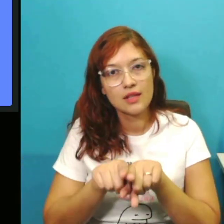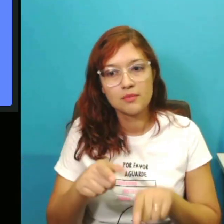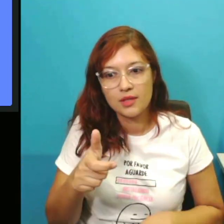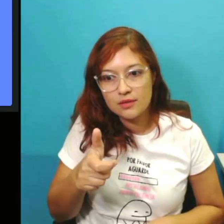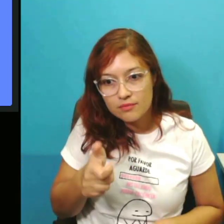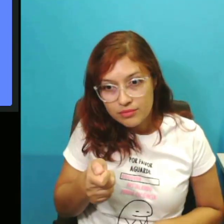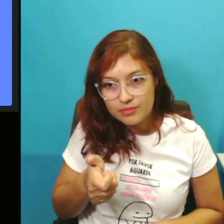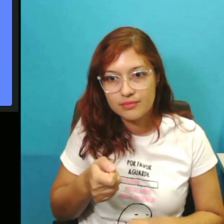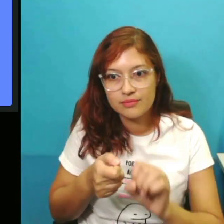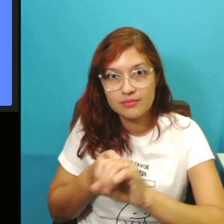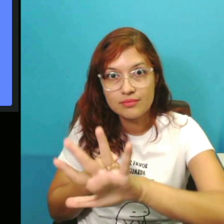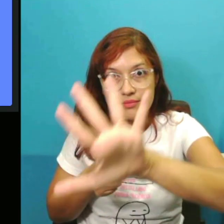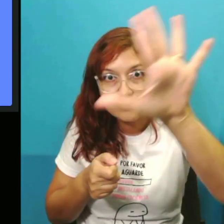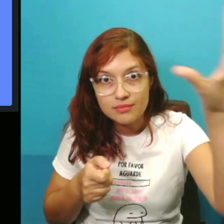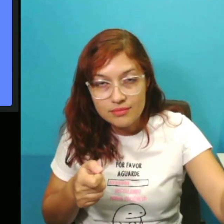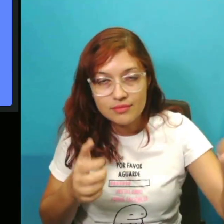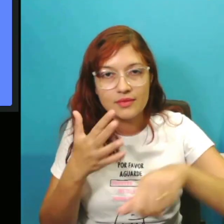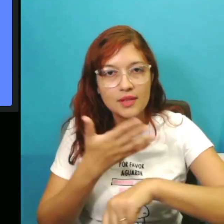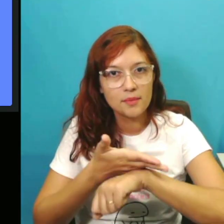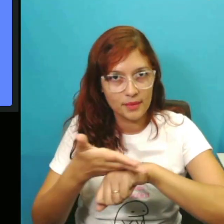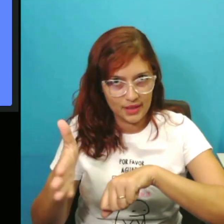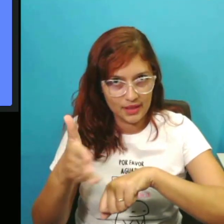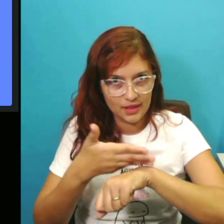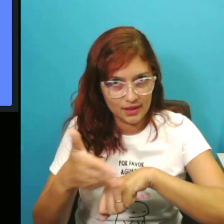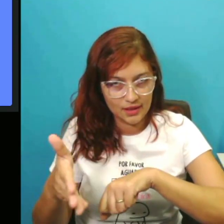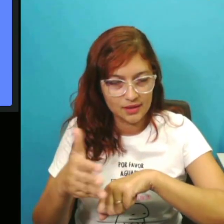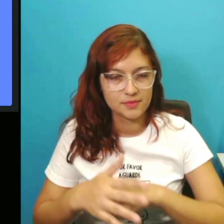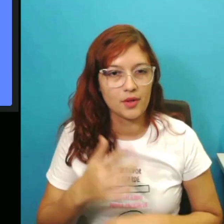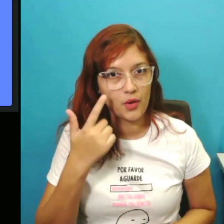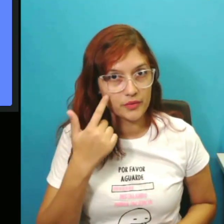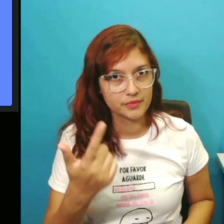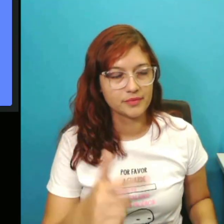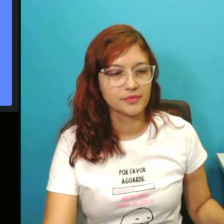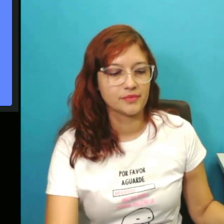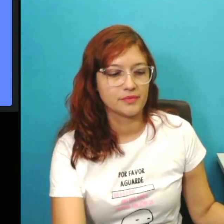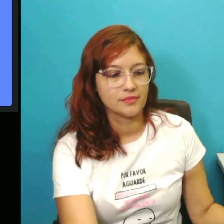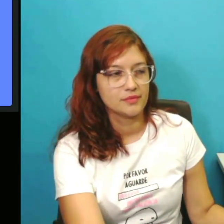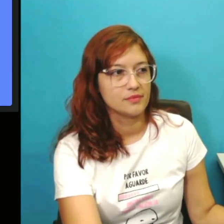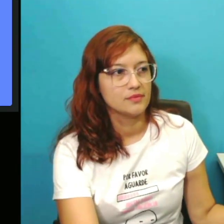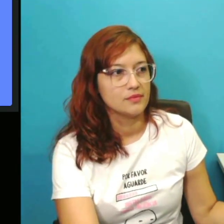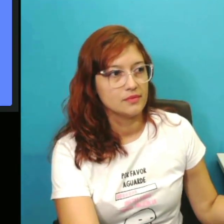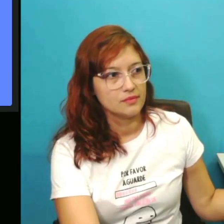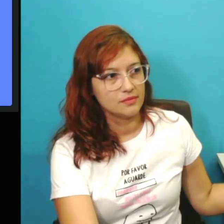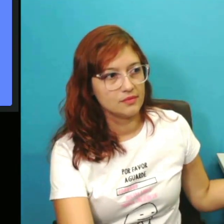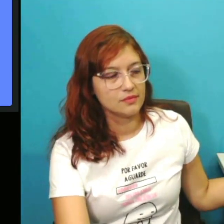verde e uma lanterna na cor branca.